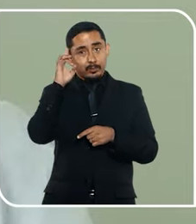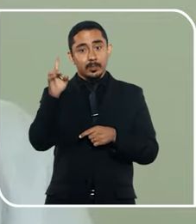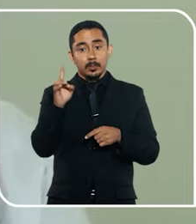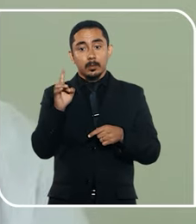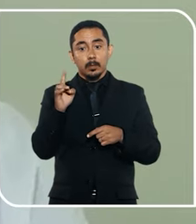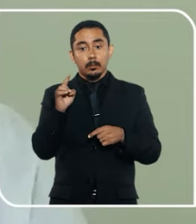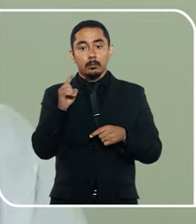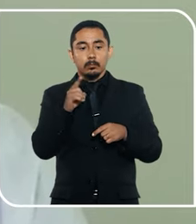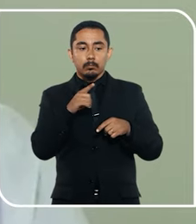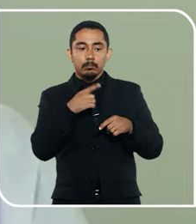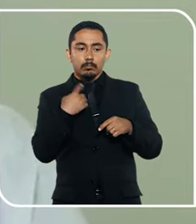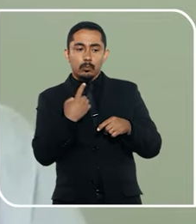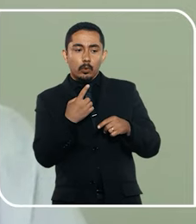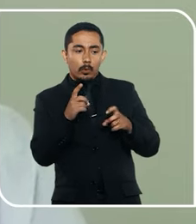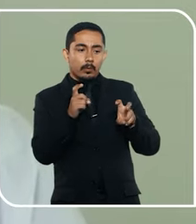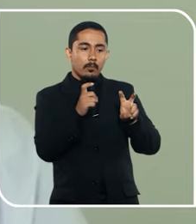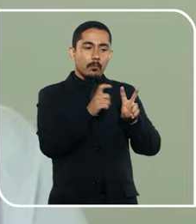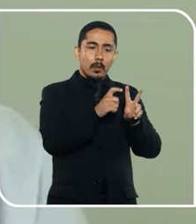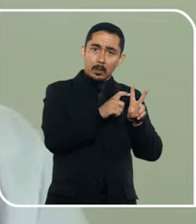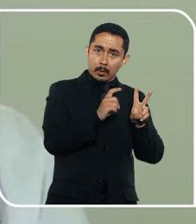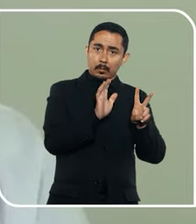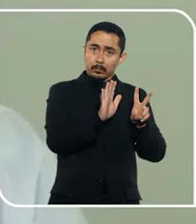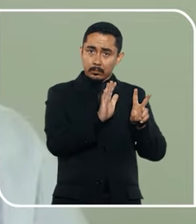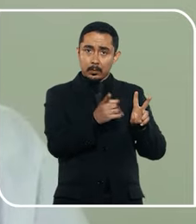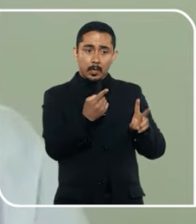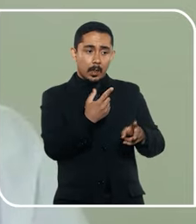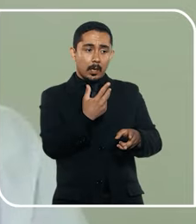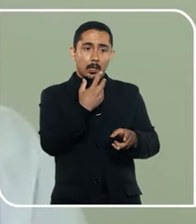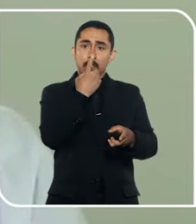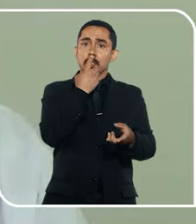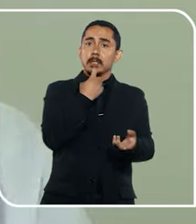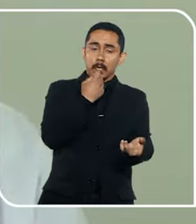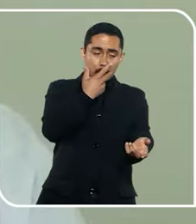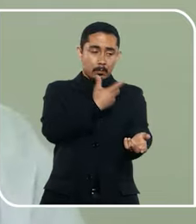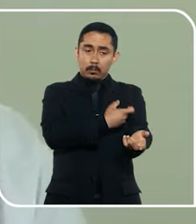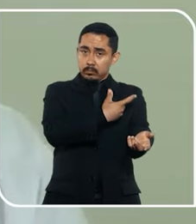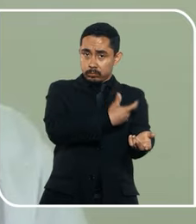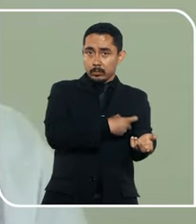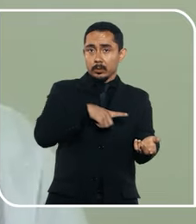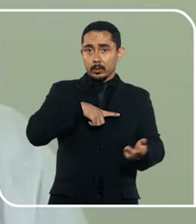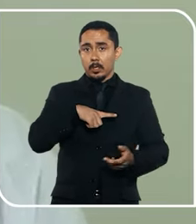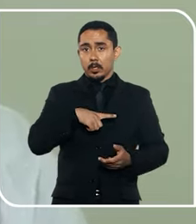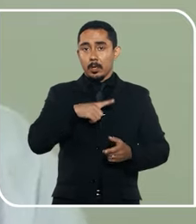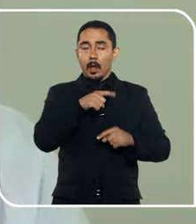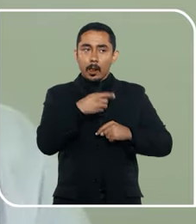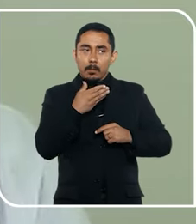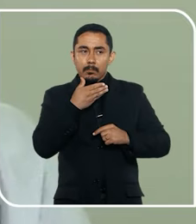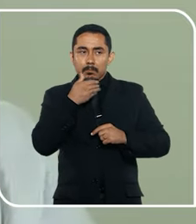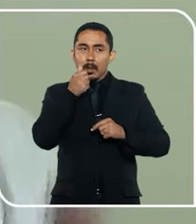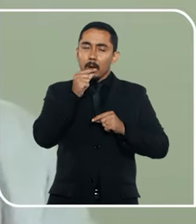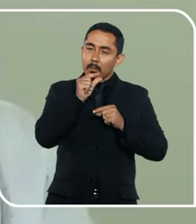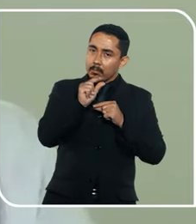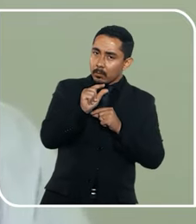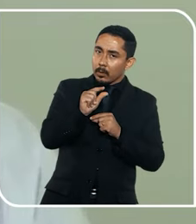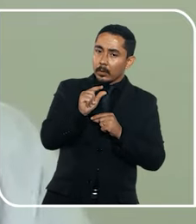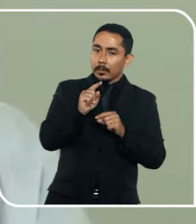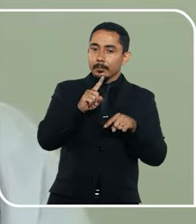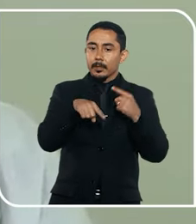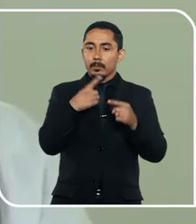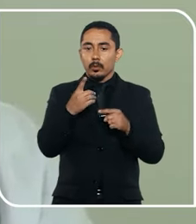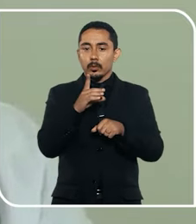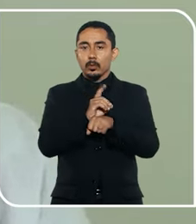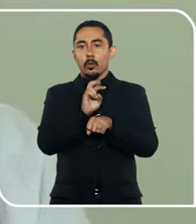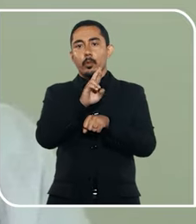dia deixamos ela no veterinário fazendo a transfusão de sangue. Ela teve uma pequena melhora e foi quando o